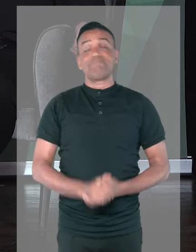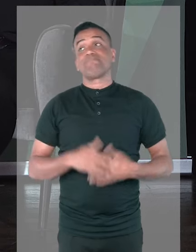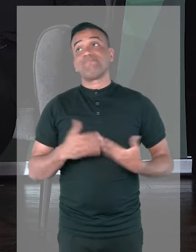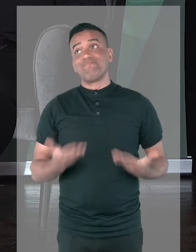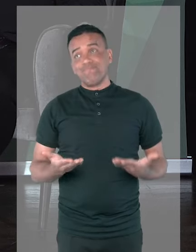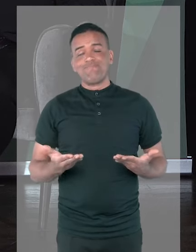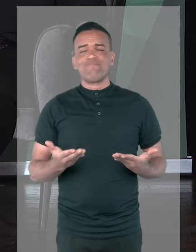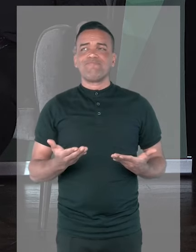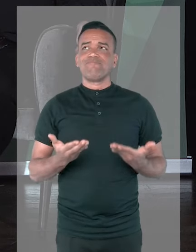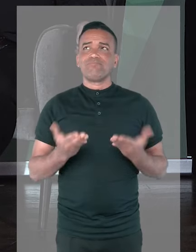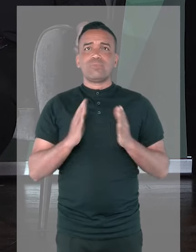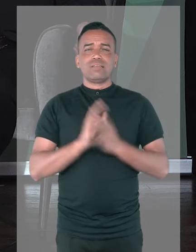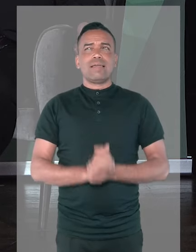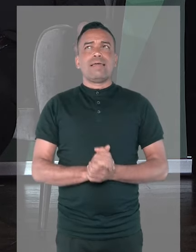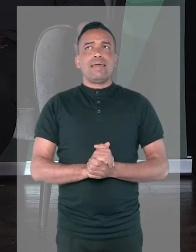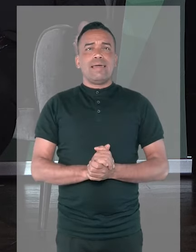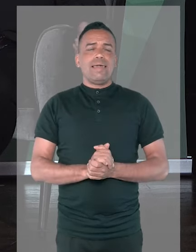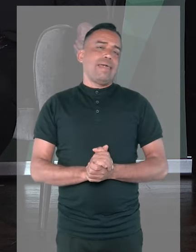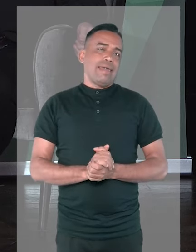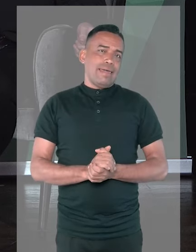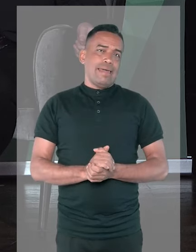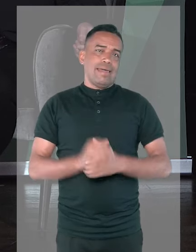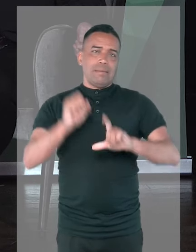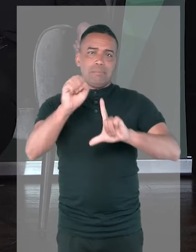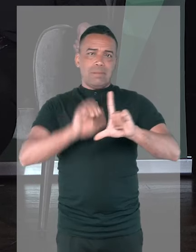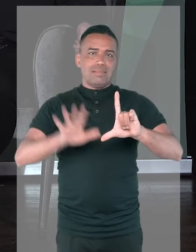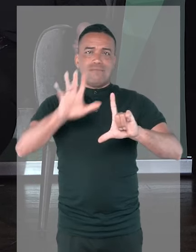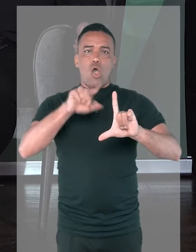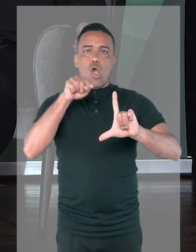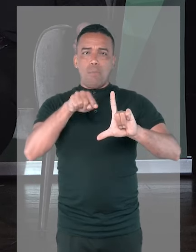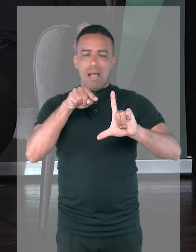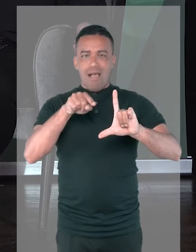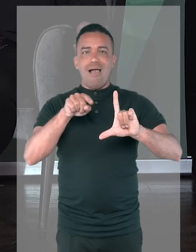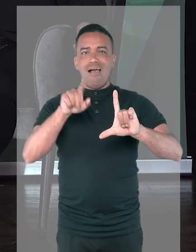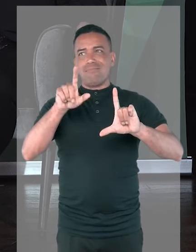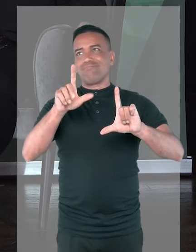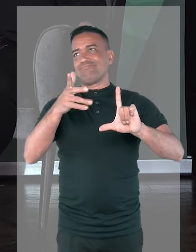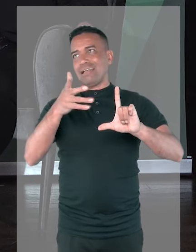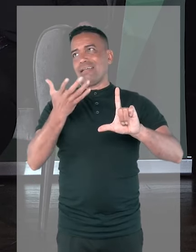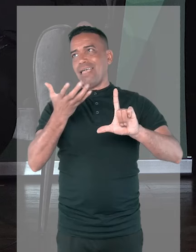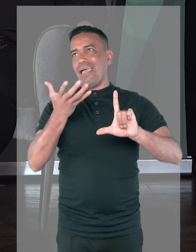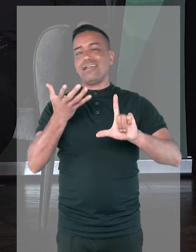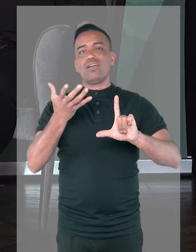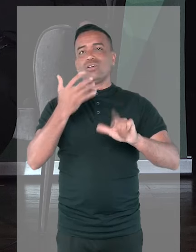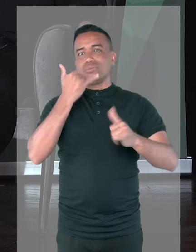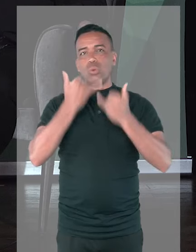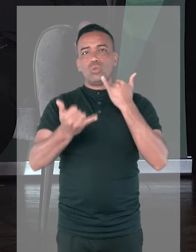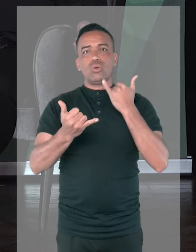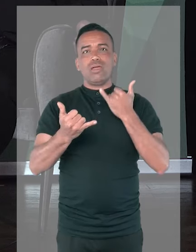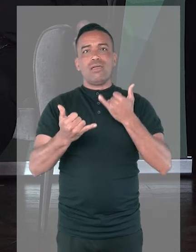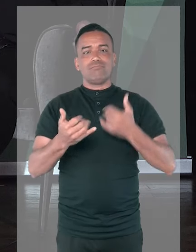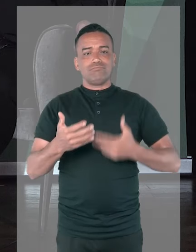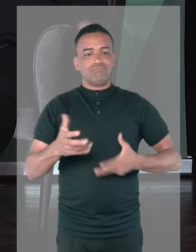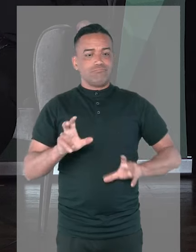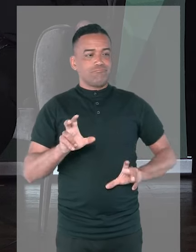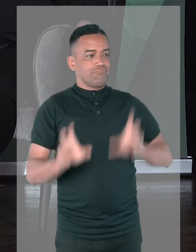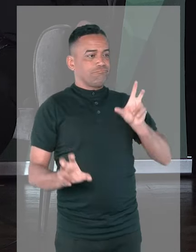Bem, o que as plataformas querem é que nós nos tornemos robôs. E nós